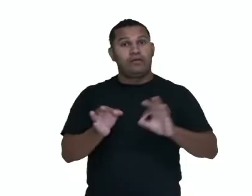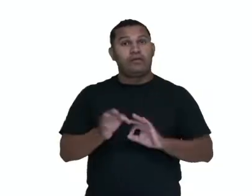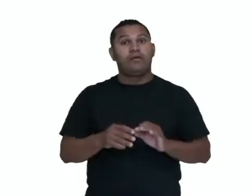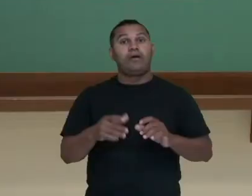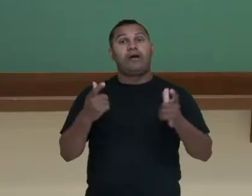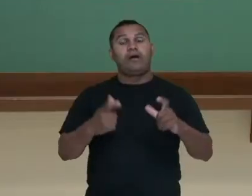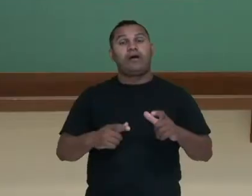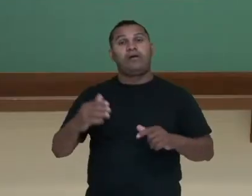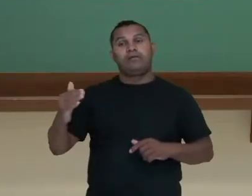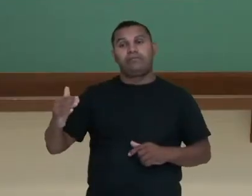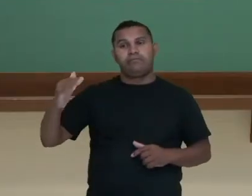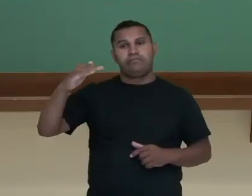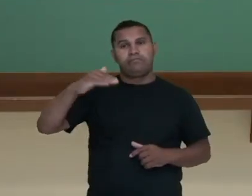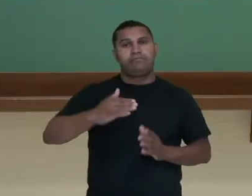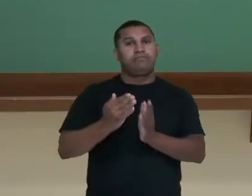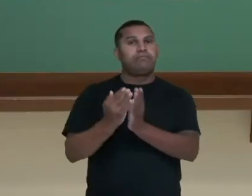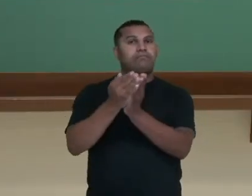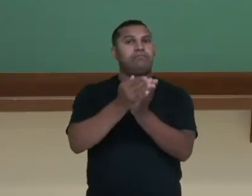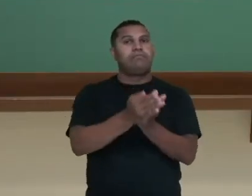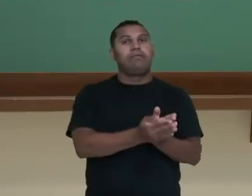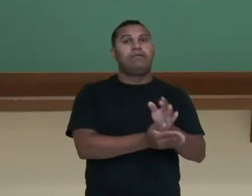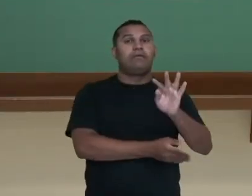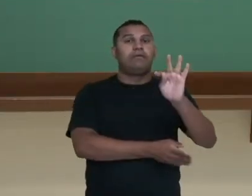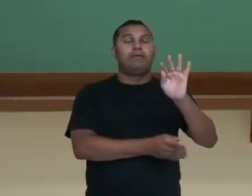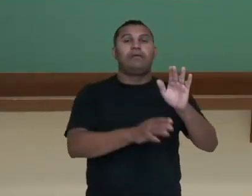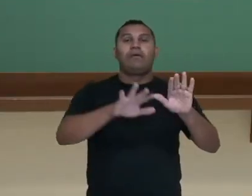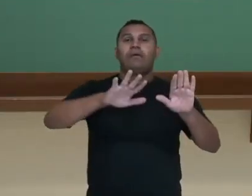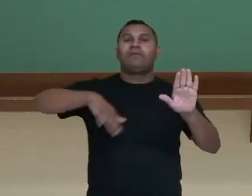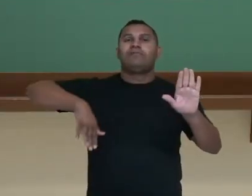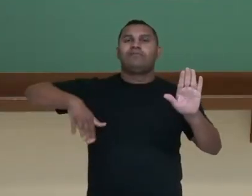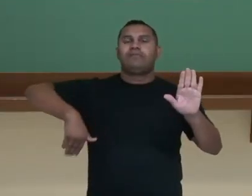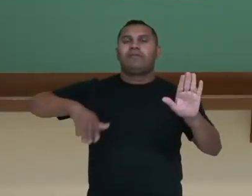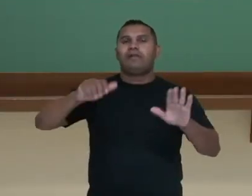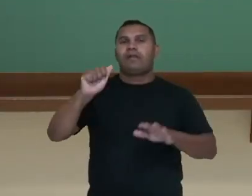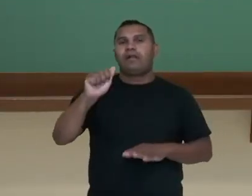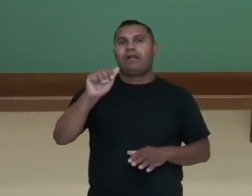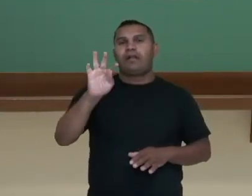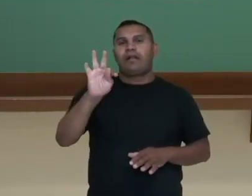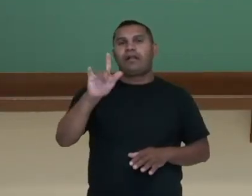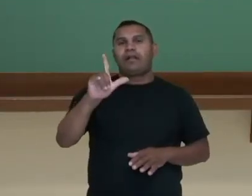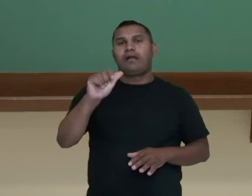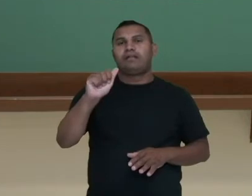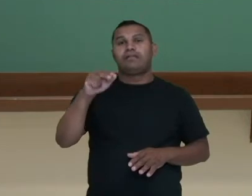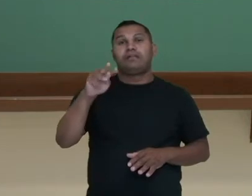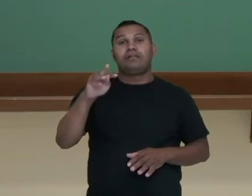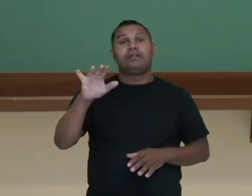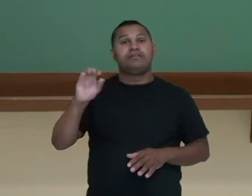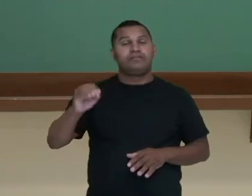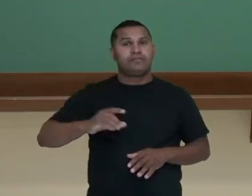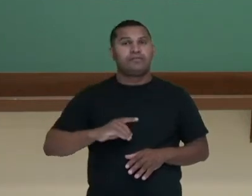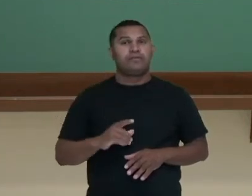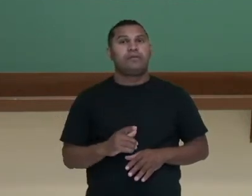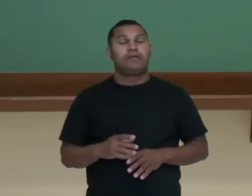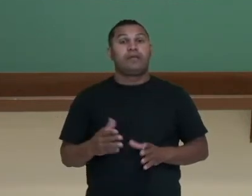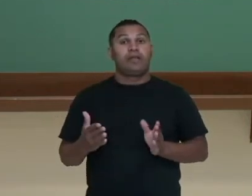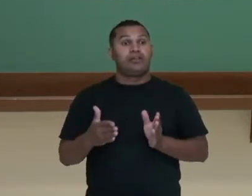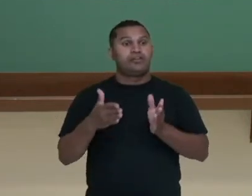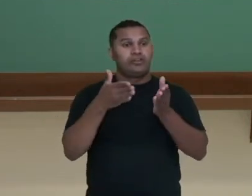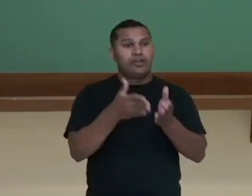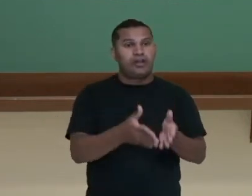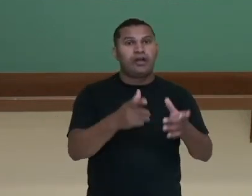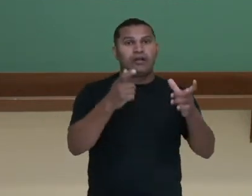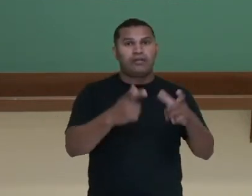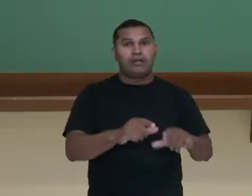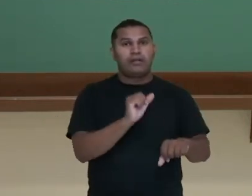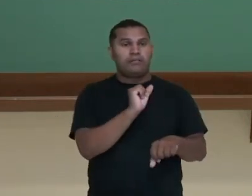africano. Feitorias são espécies de entrepostos comerciais, onde os navios paravam para reabastecer de água, comida,